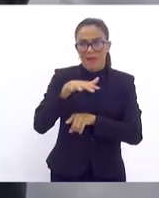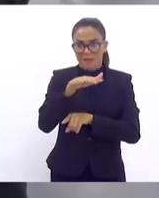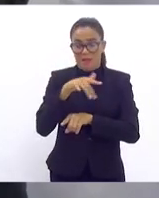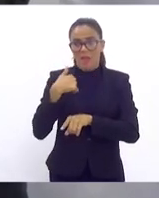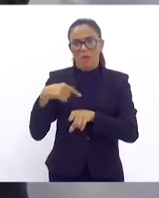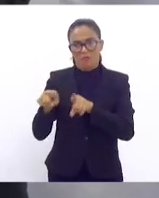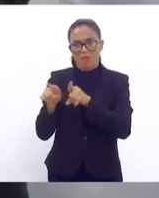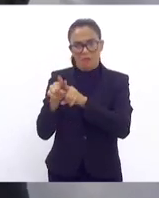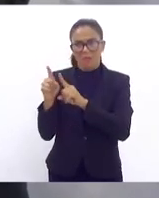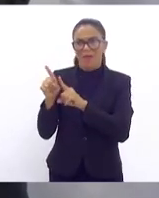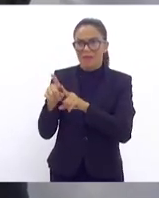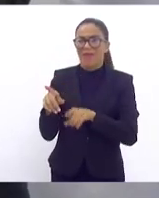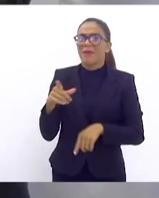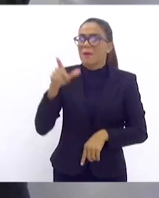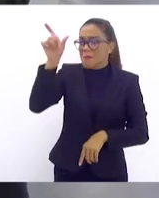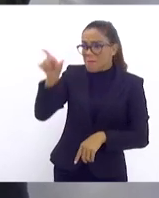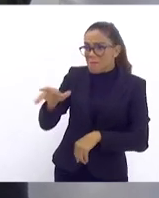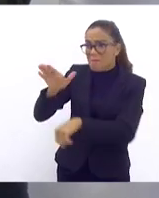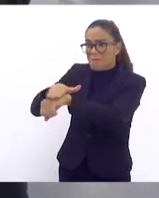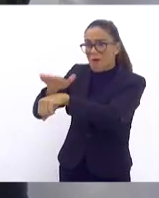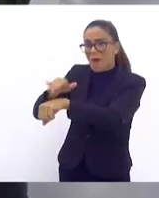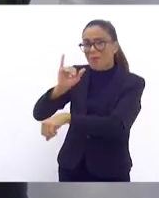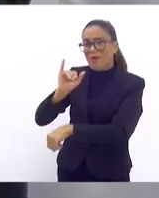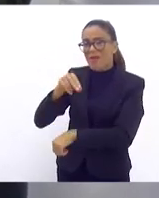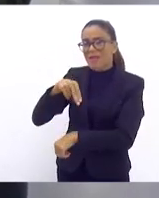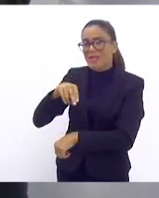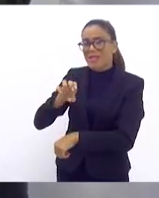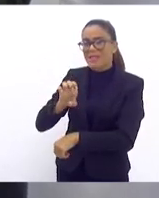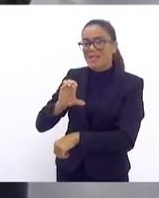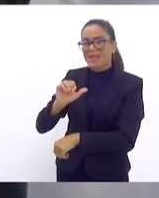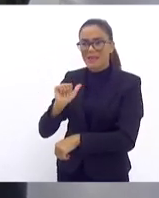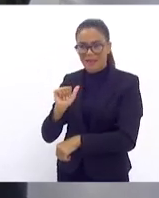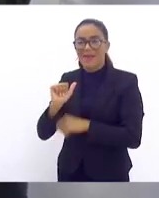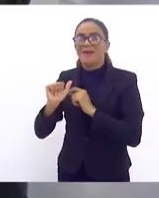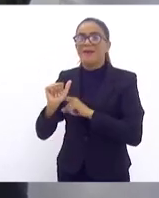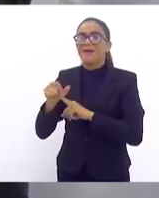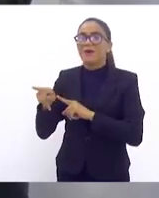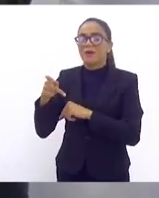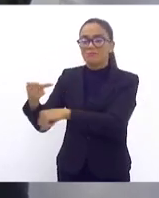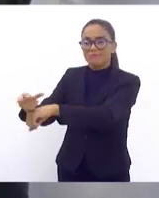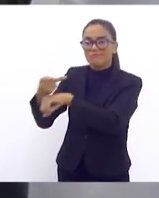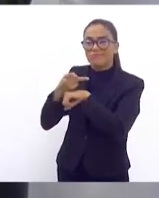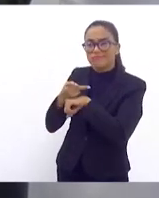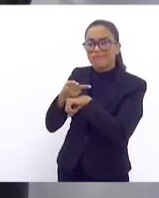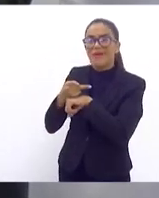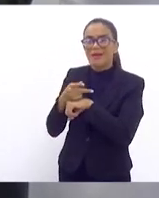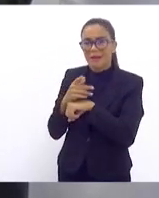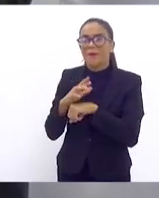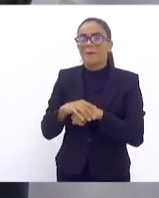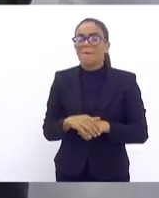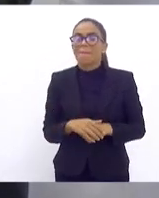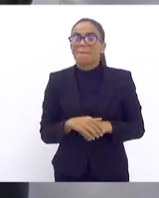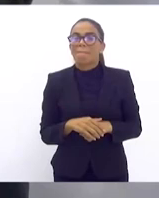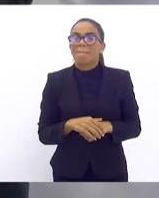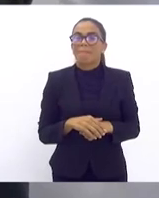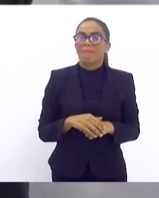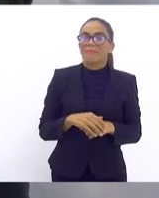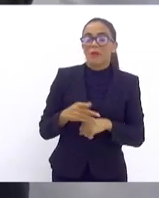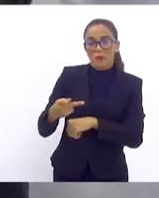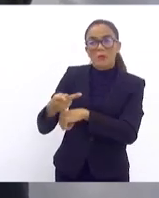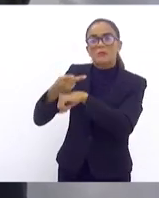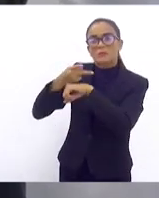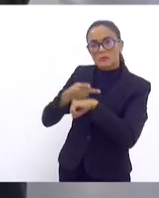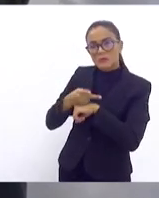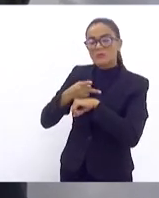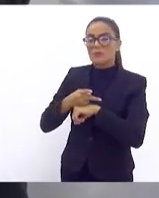fui, inclusive pelo próprio INEA. O INEA, quando soube do projeto pautado na CCJ, nos